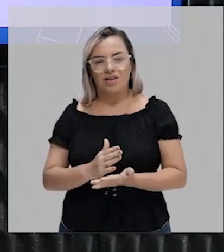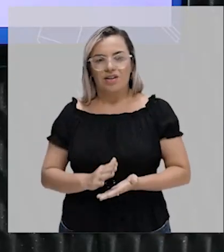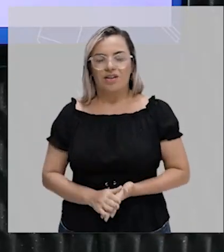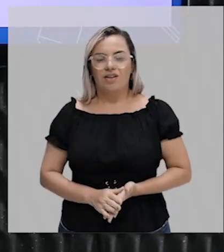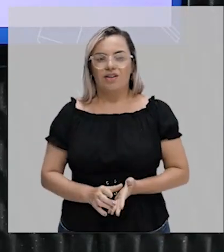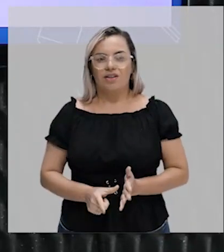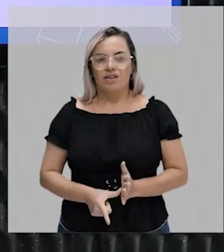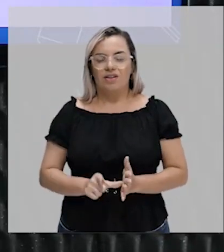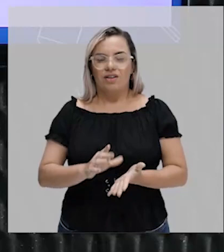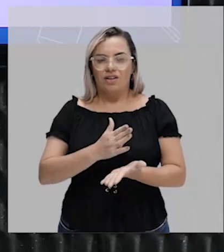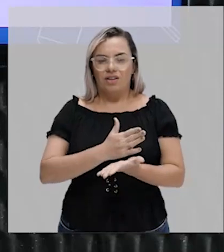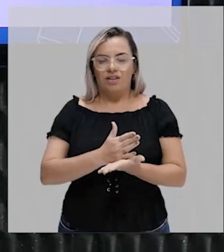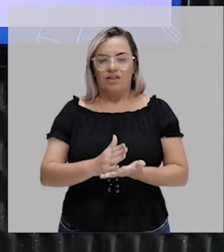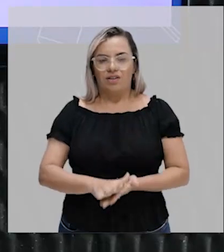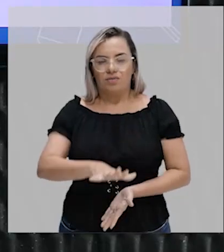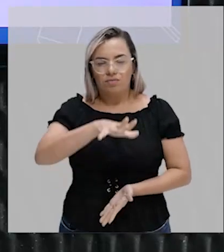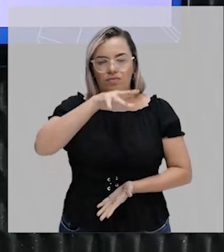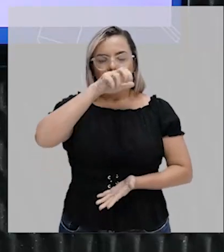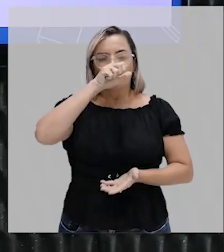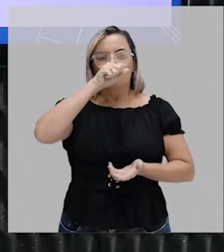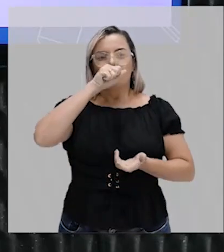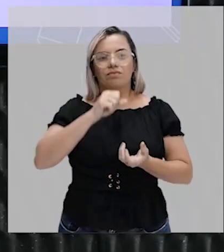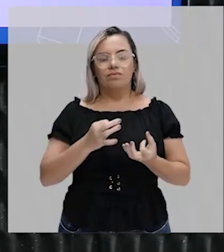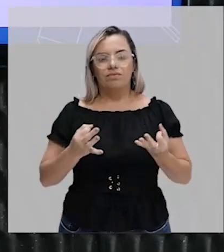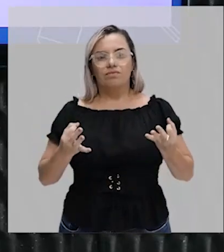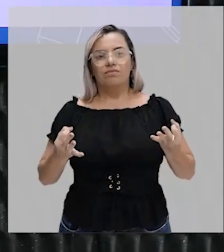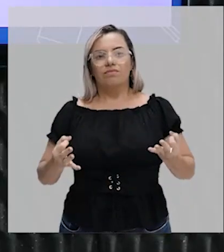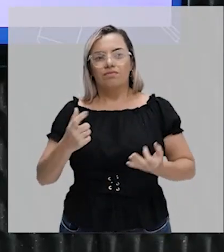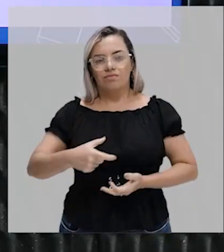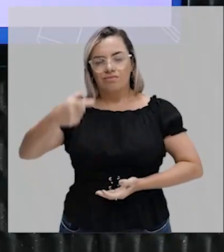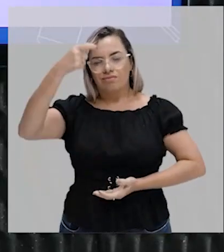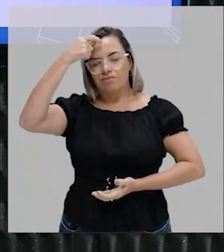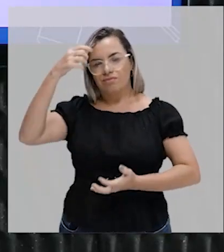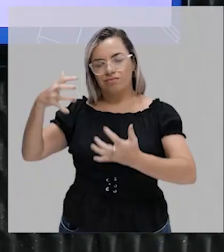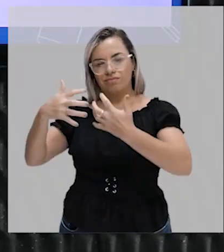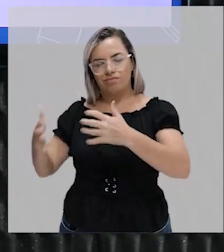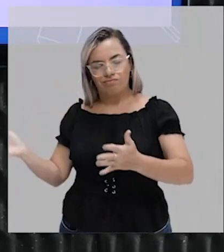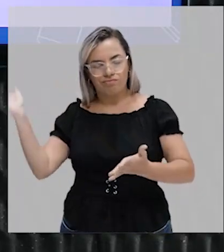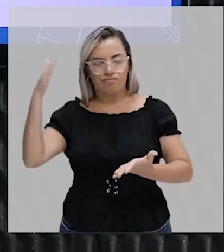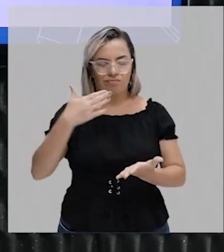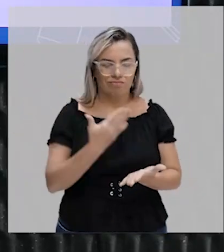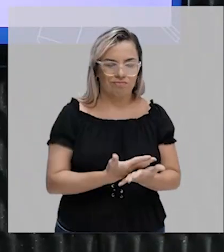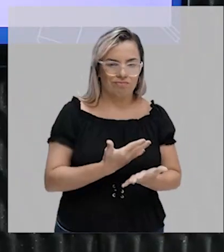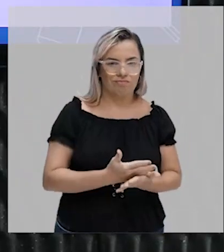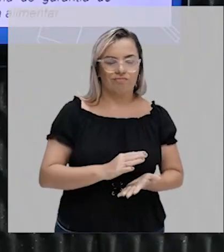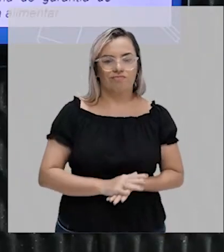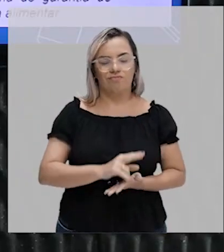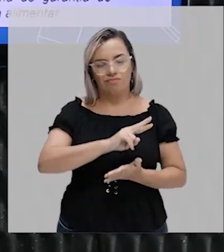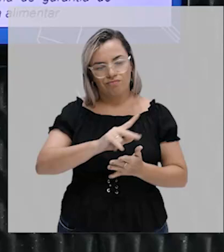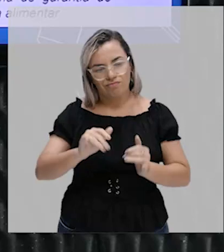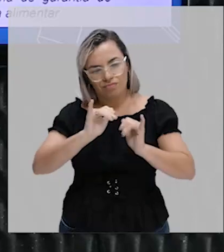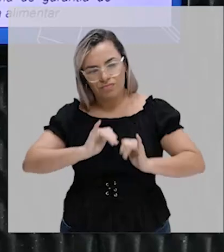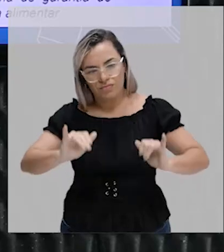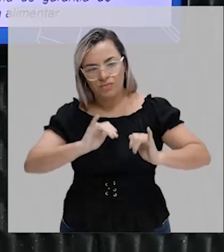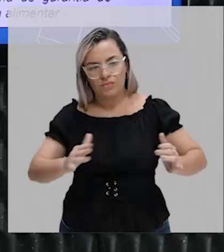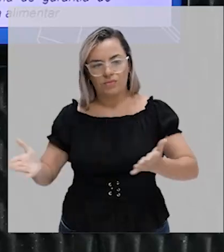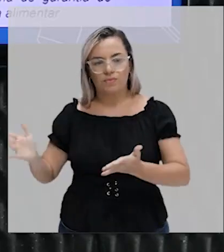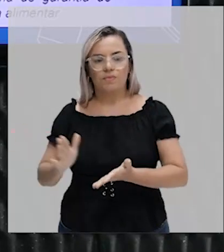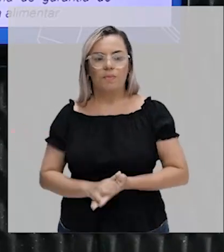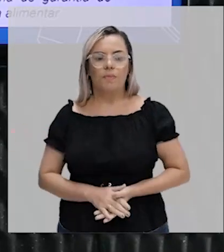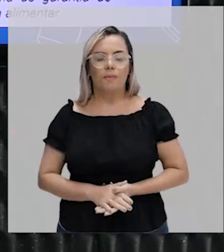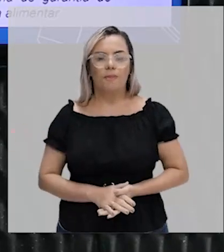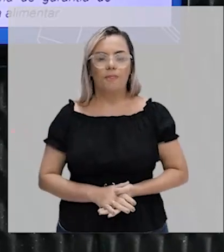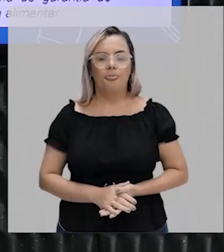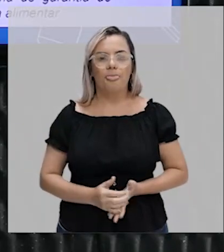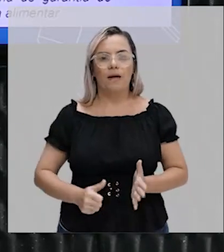Dá aquela respirada bacana, oxigena o teu cérebro e vem para cima, que aqui tem muita coisa, tem muito sucesso. Primeira coisa